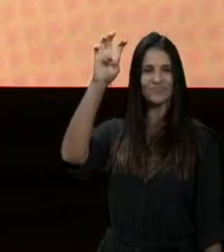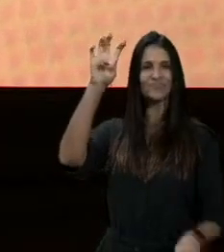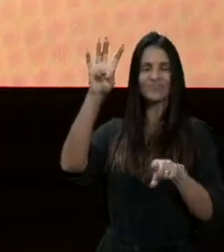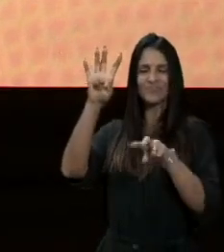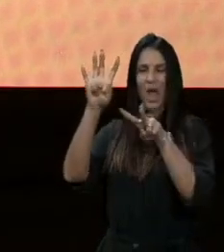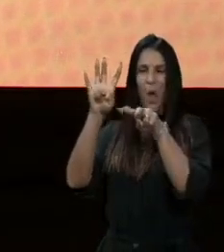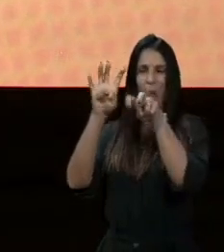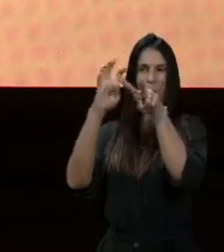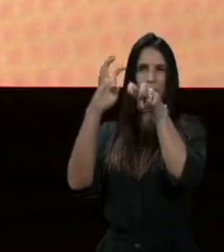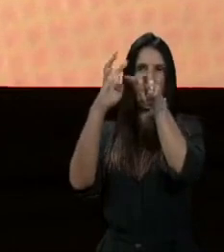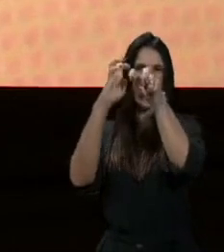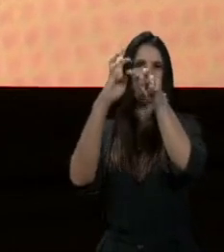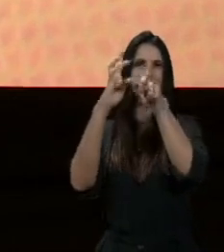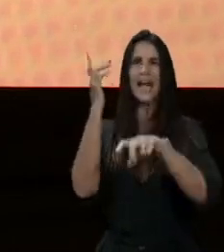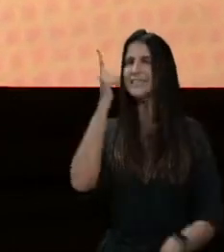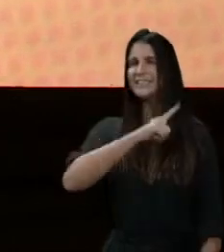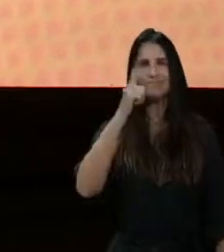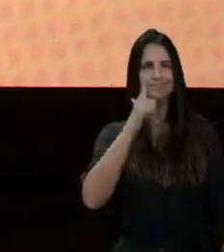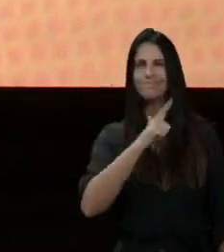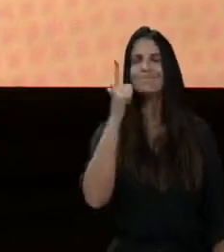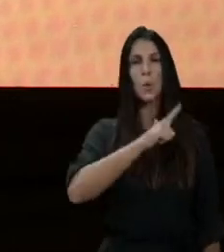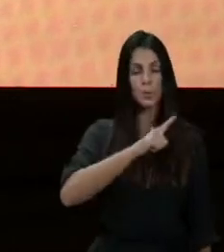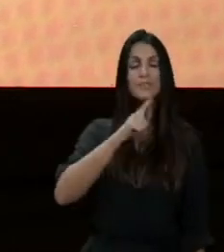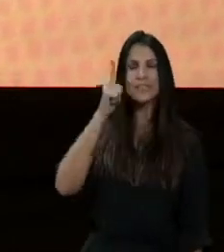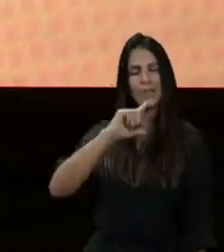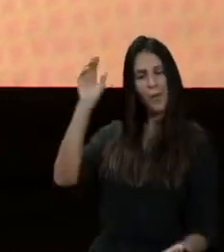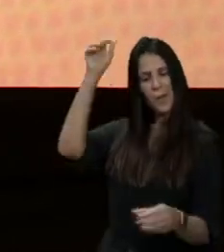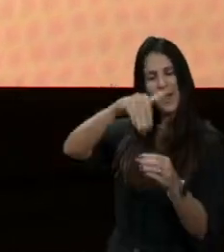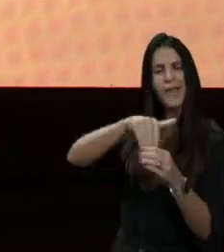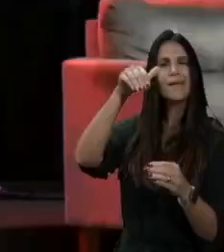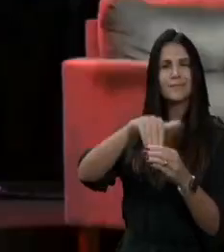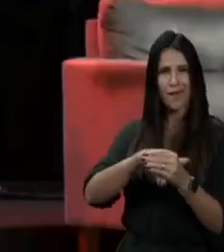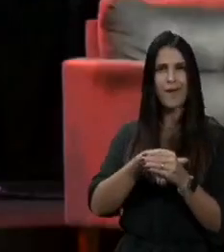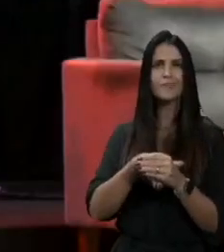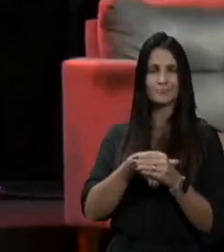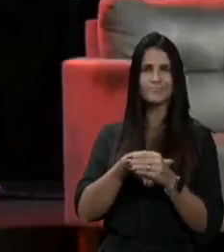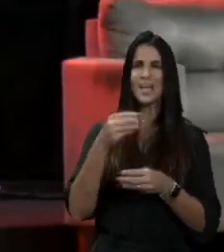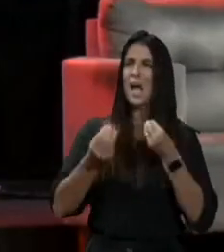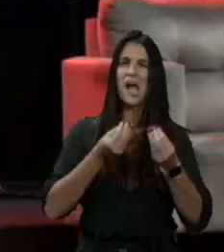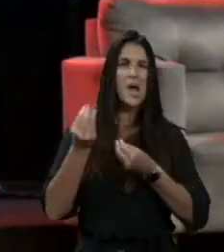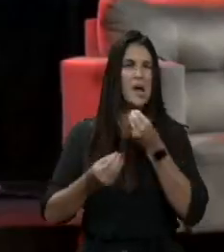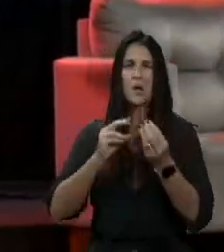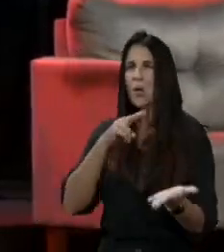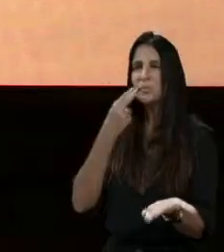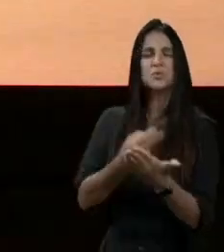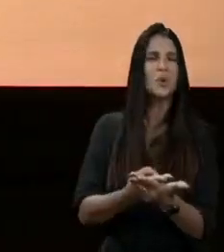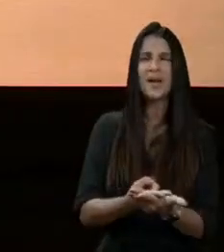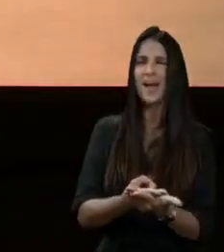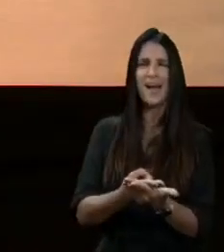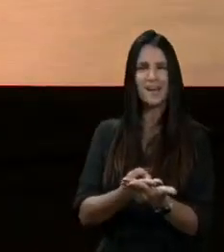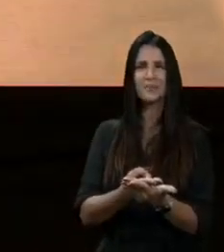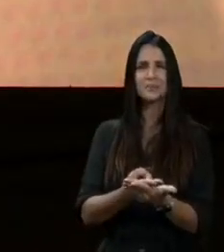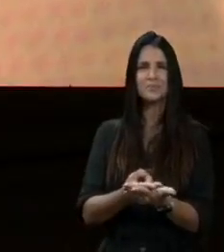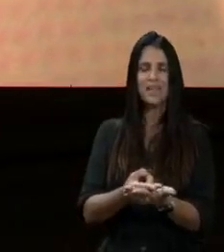ser o camarão esse camarão da cara de cima ainda fala para ele só você Jogaram o paralítico no chão uma coisa